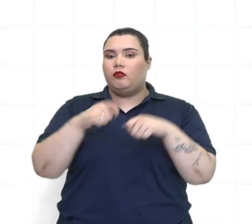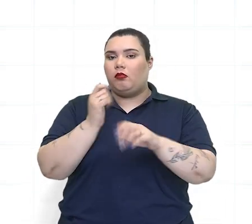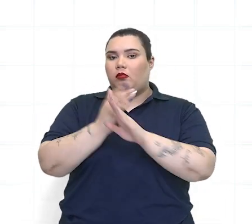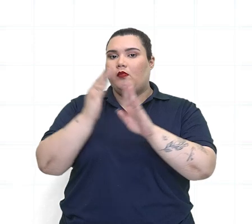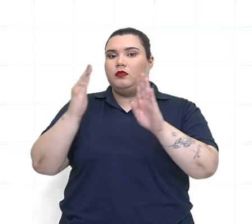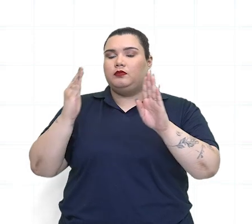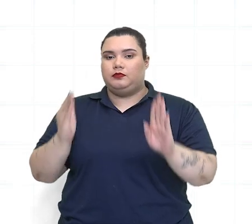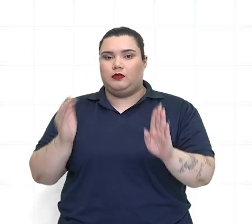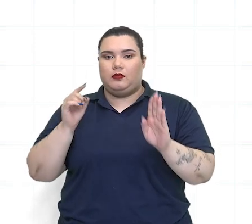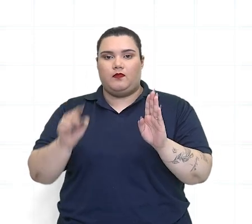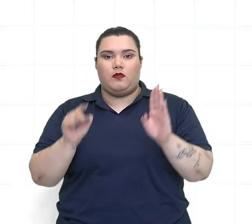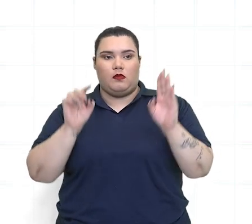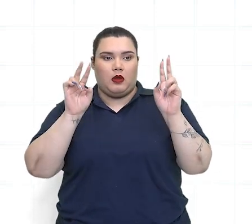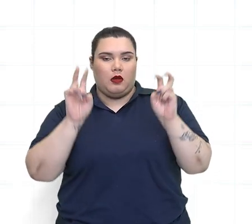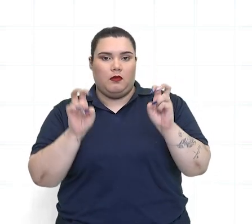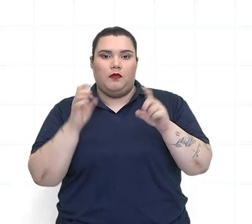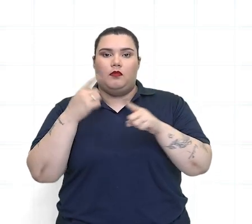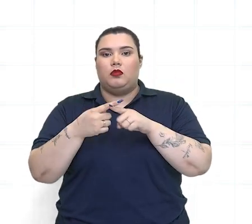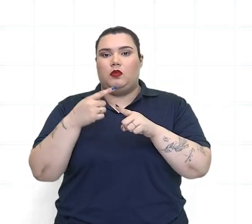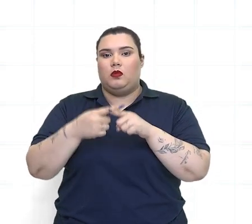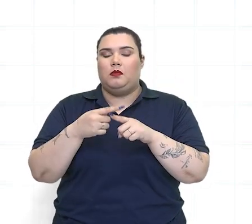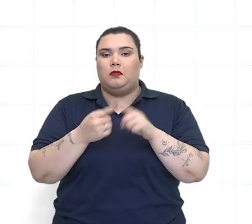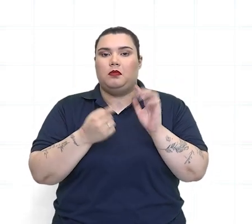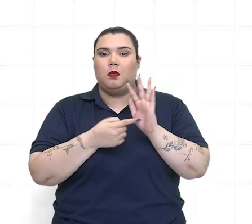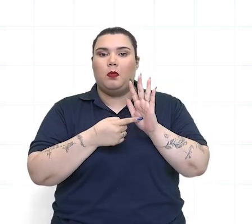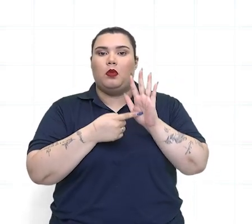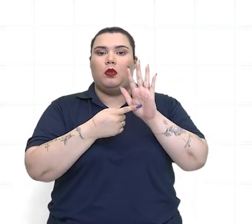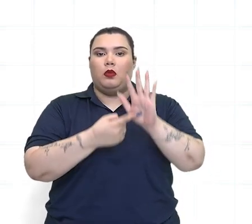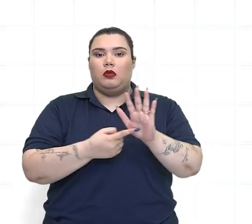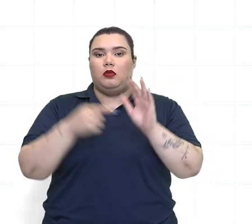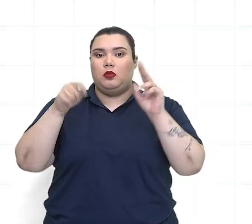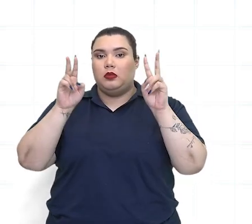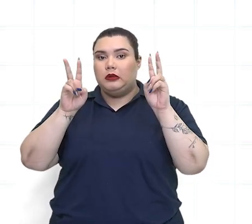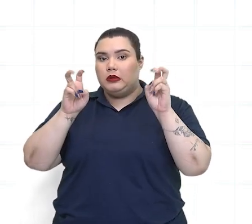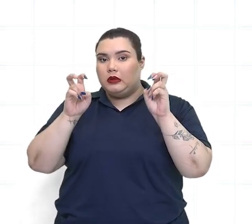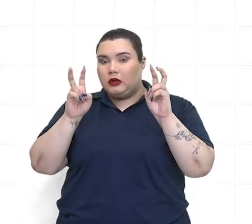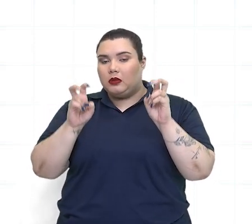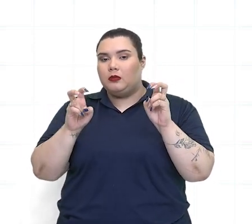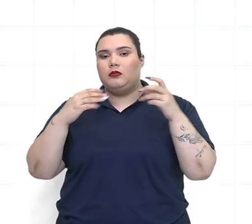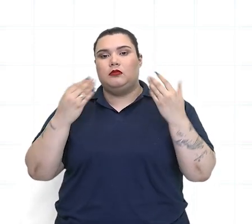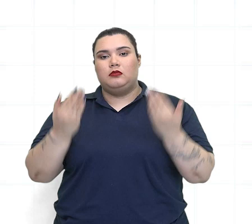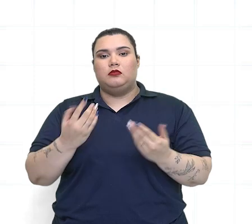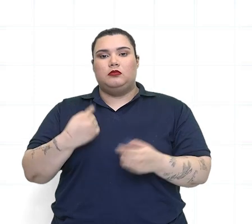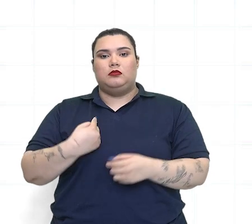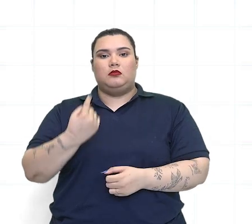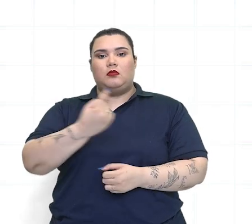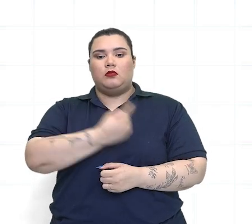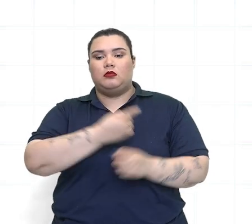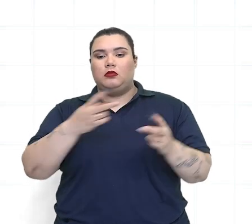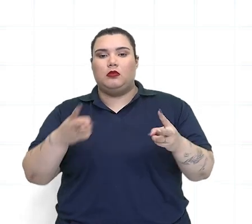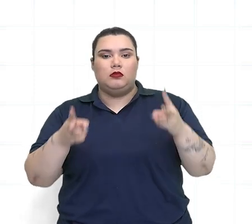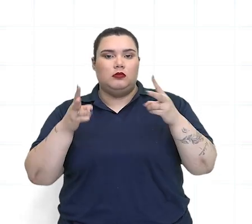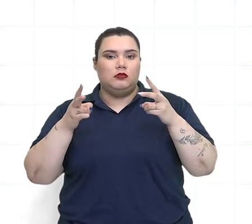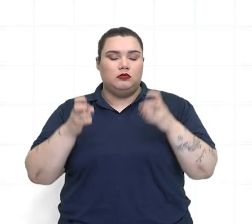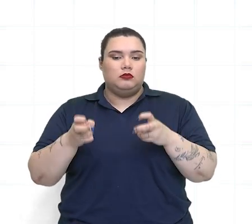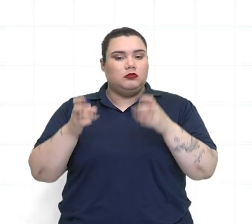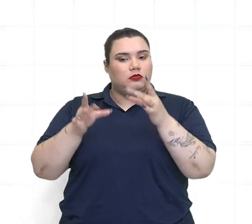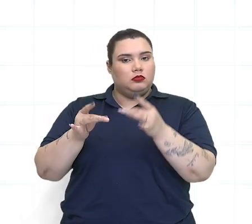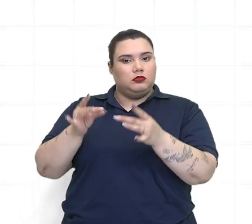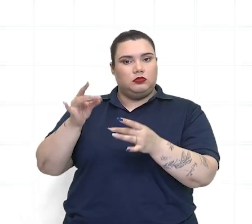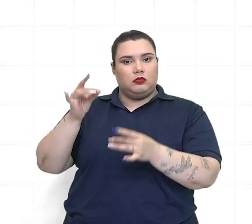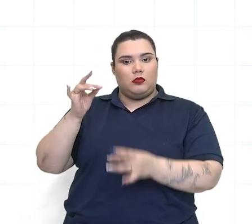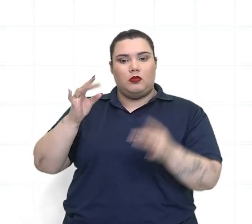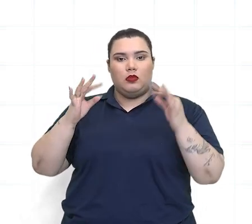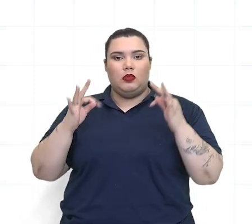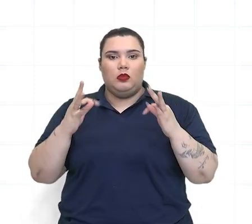identificar bem esse tema, porque através, né, dessa temática, nós iremos, né, discorrer